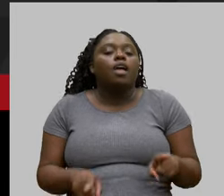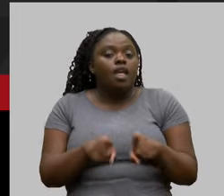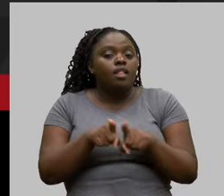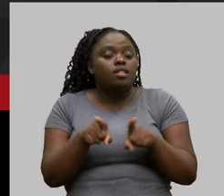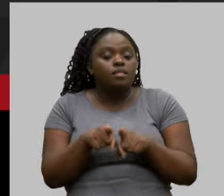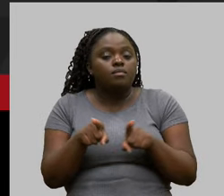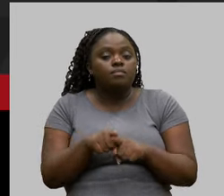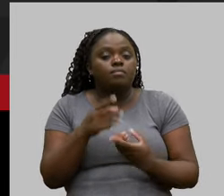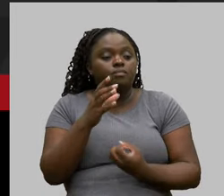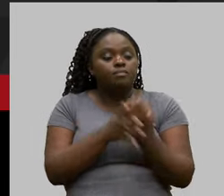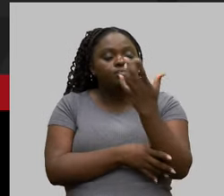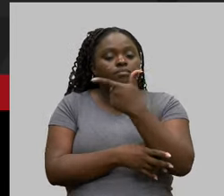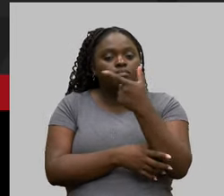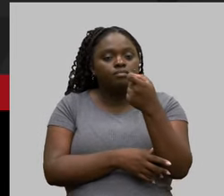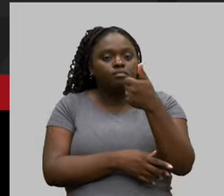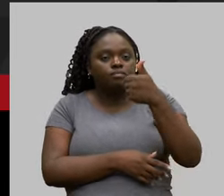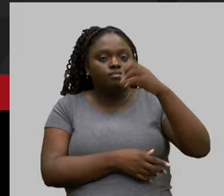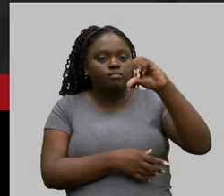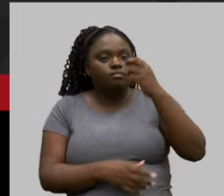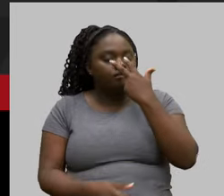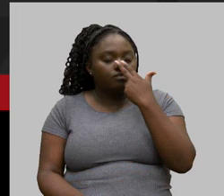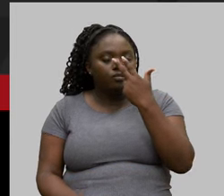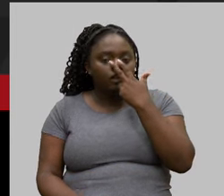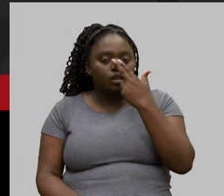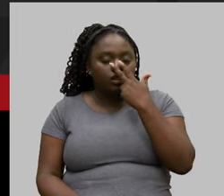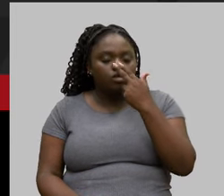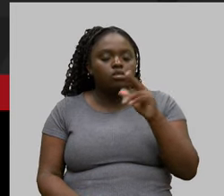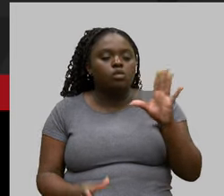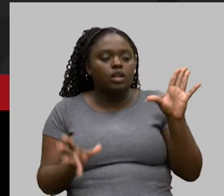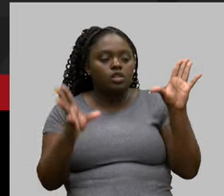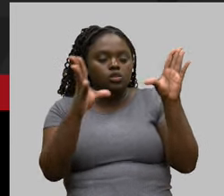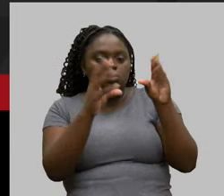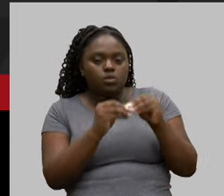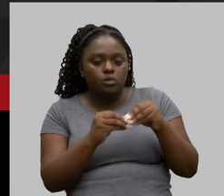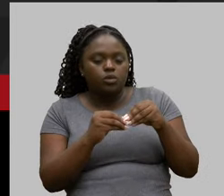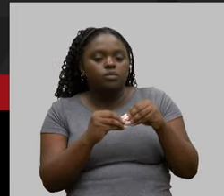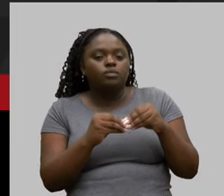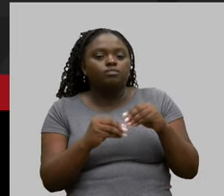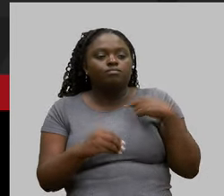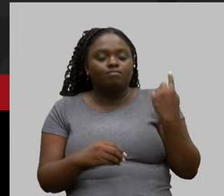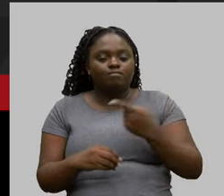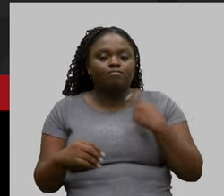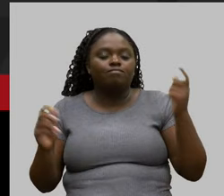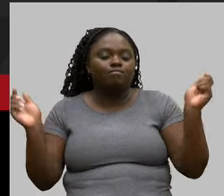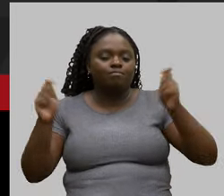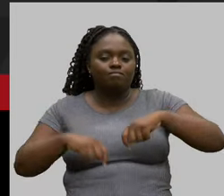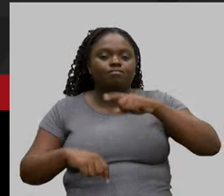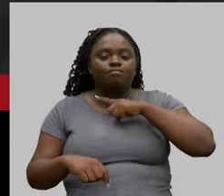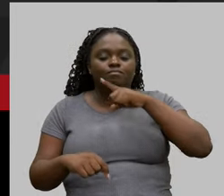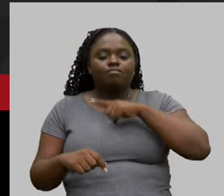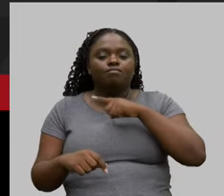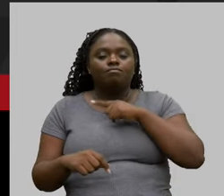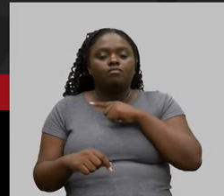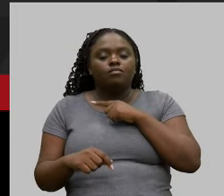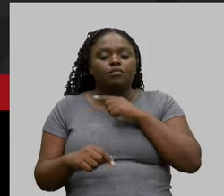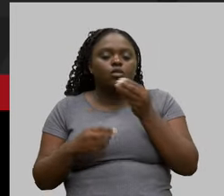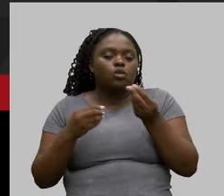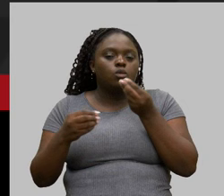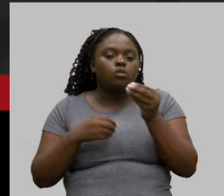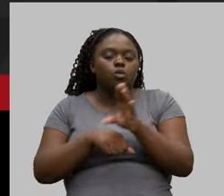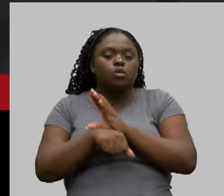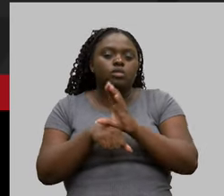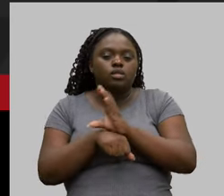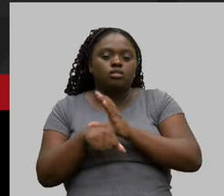em 19 é como se fosse um substrato dos do conaprev para que a gente possa ter um conselho como a que Garanta a